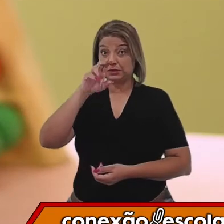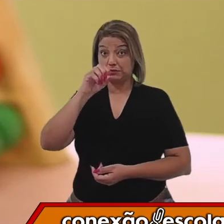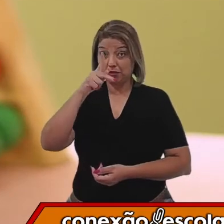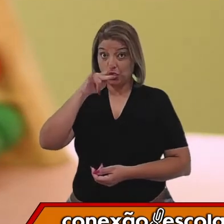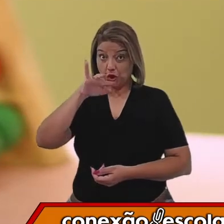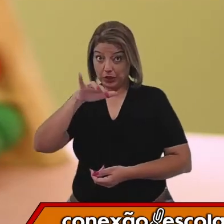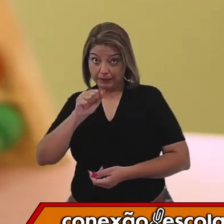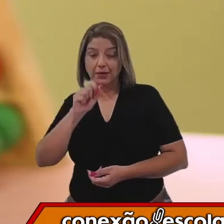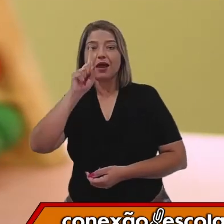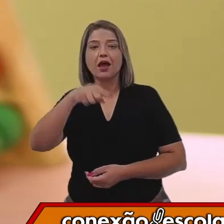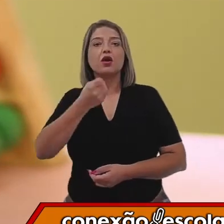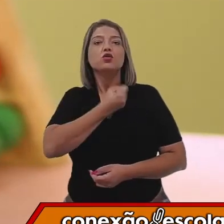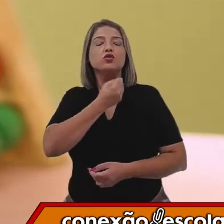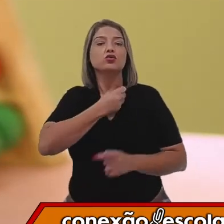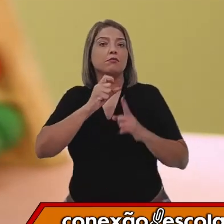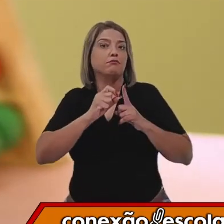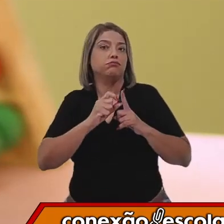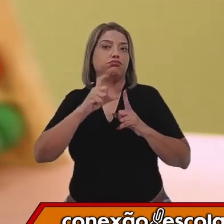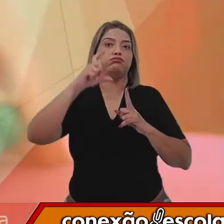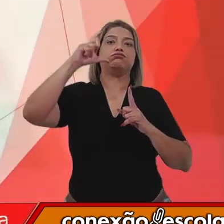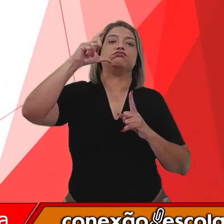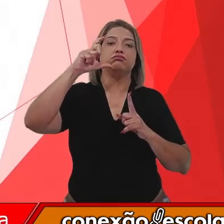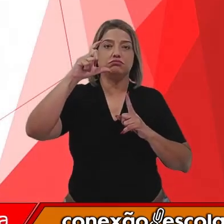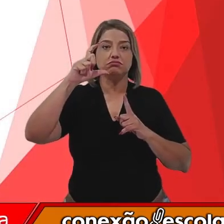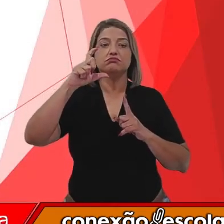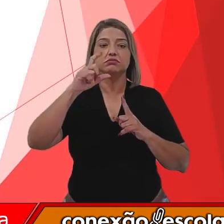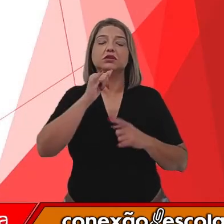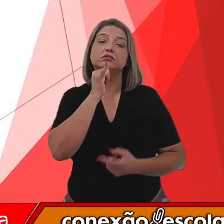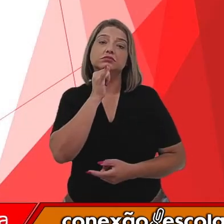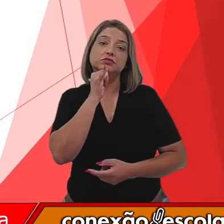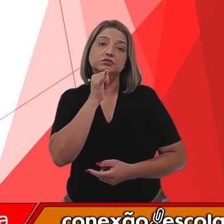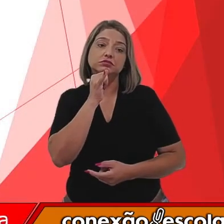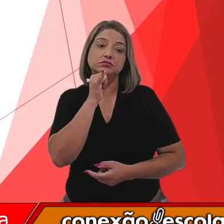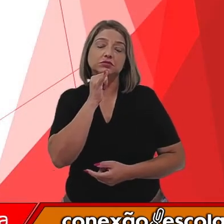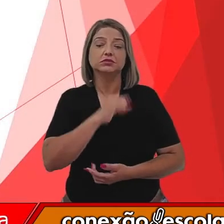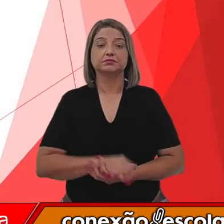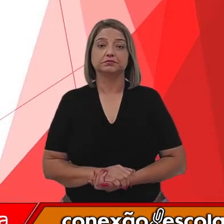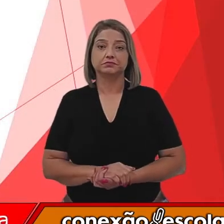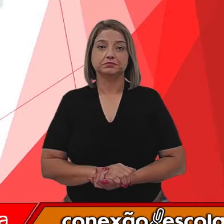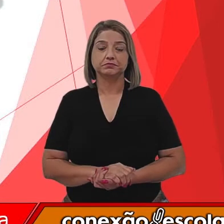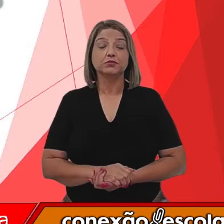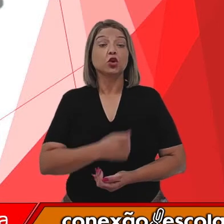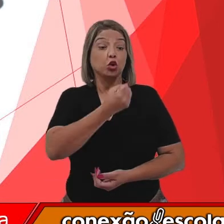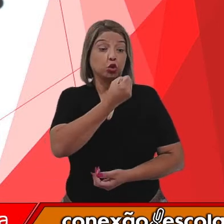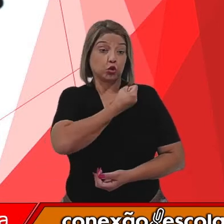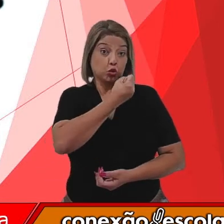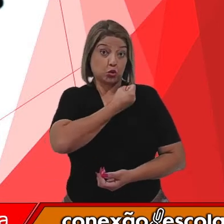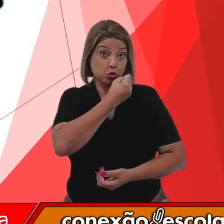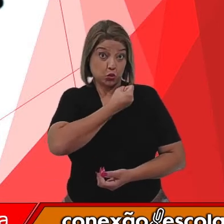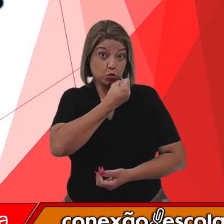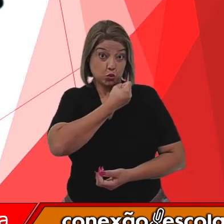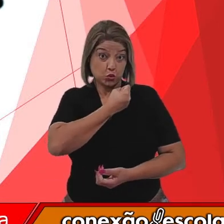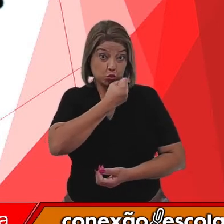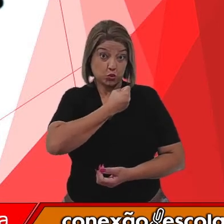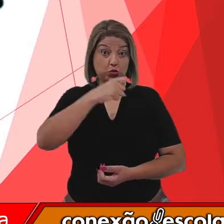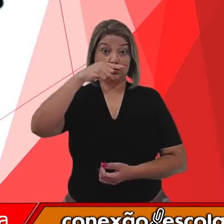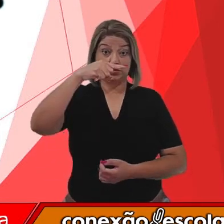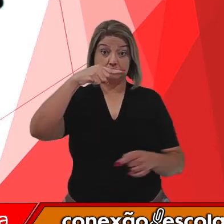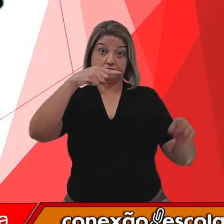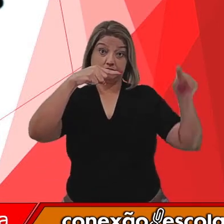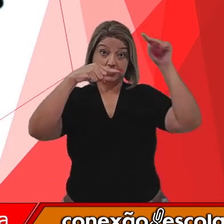representam quantidades maiores do que um inteiro. Ou seja, o seu numerador é maior que o